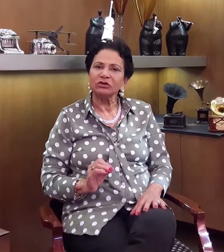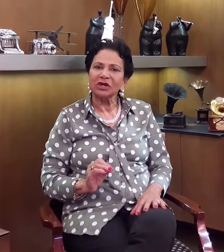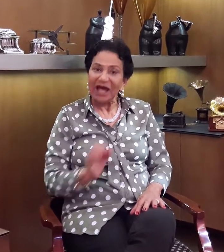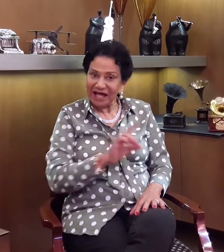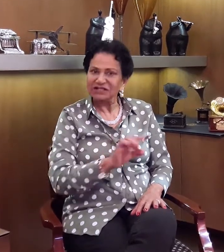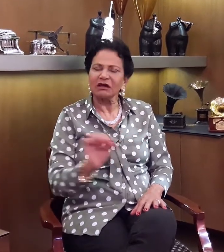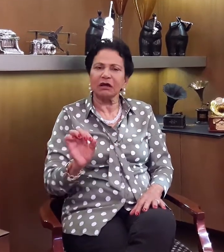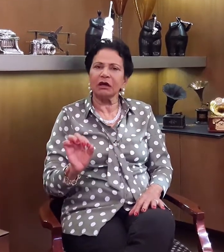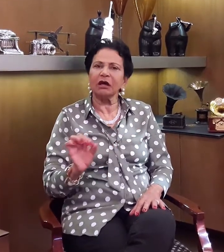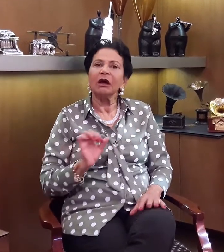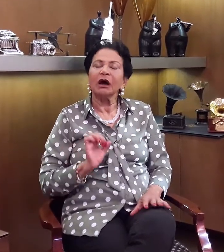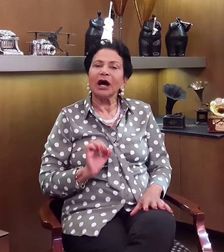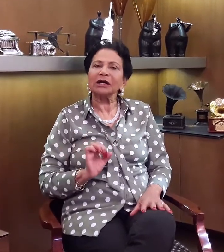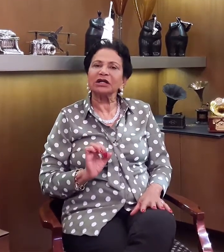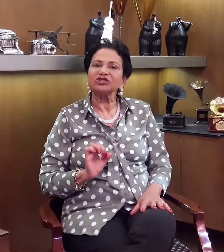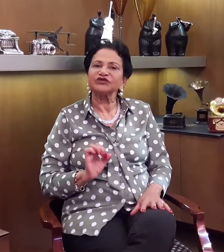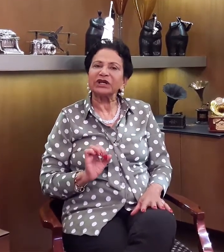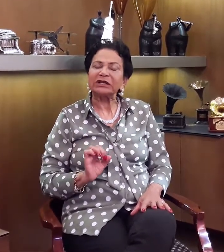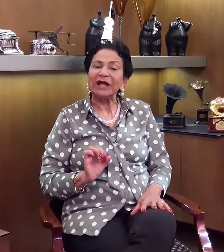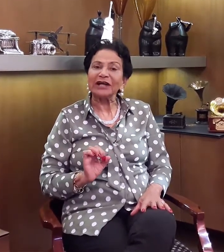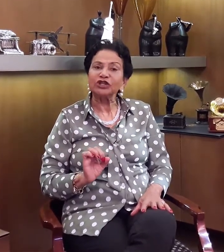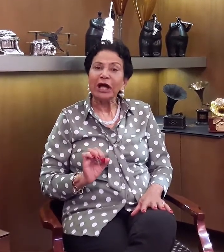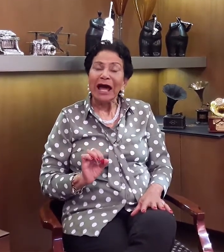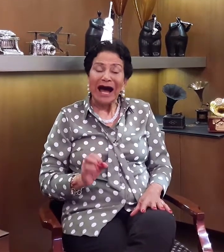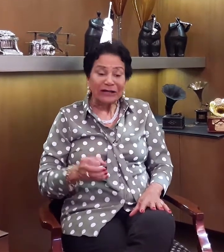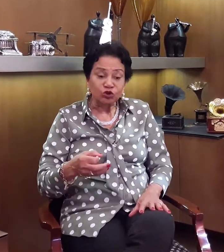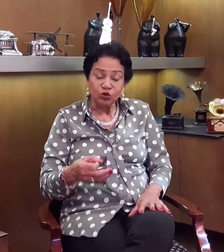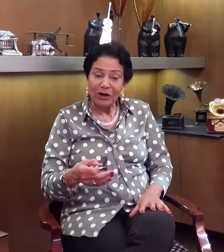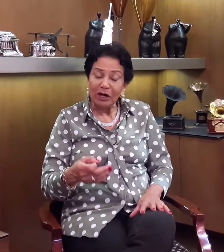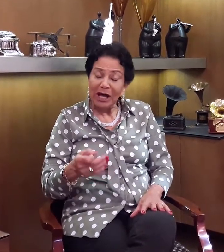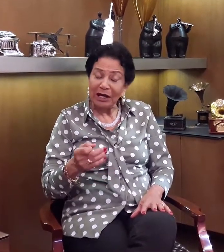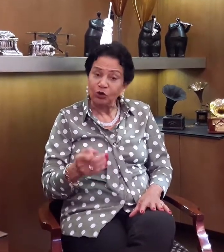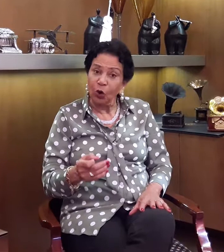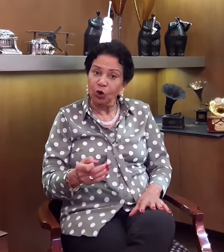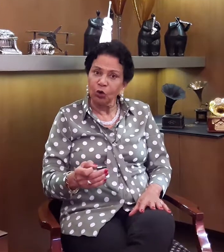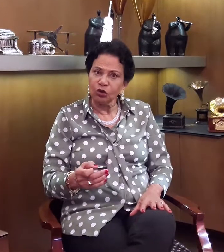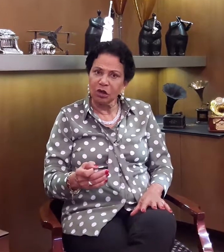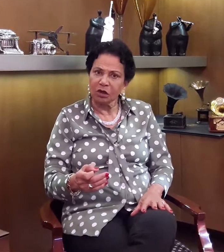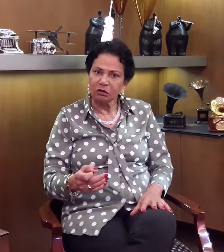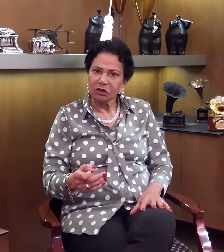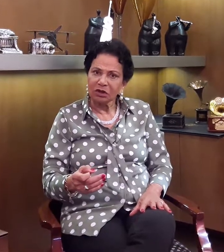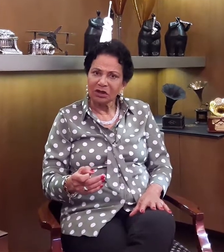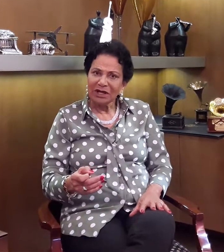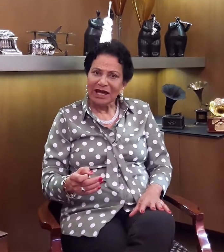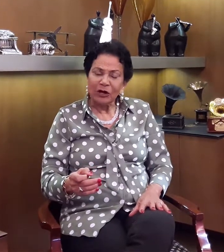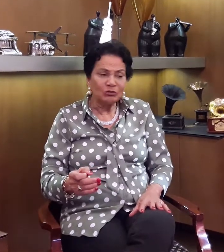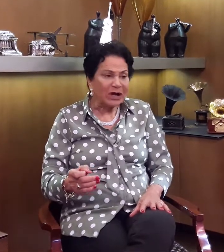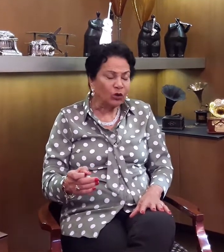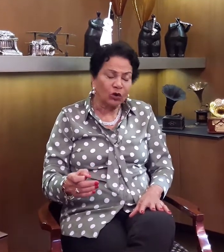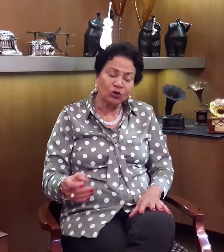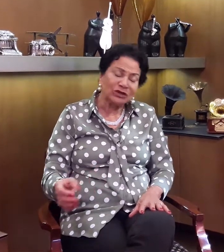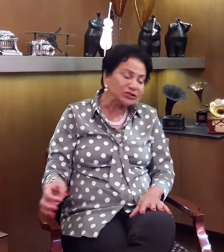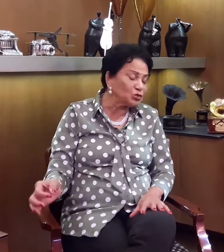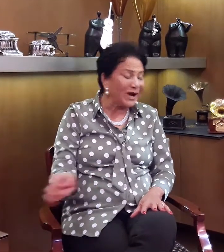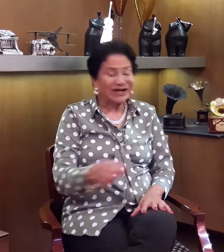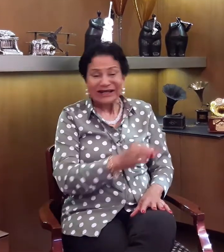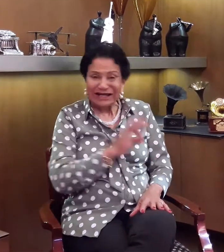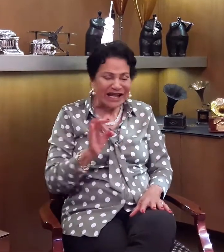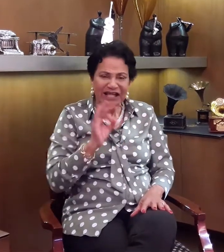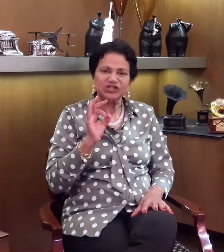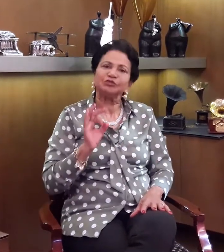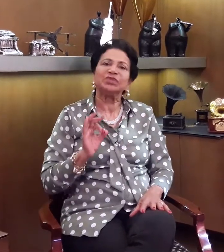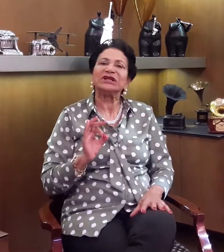vem, essa é a grande verdade. A sua coluna é uma coluna de